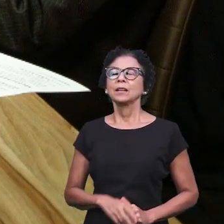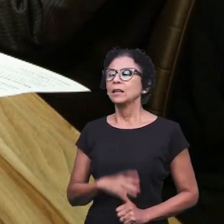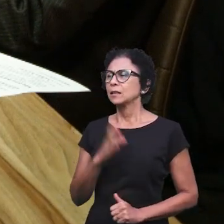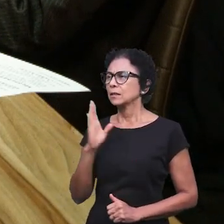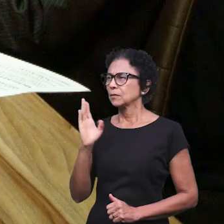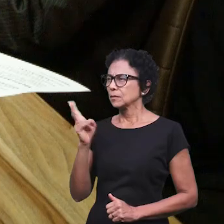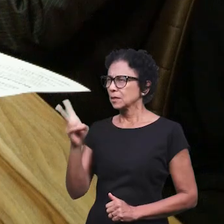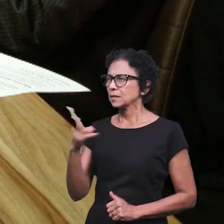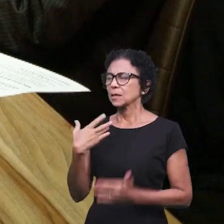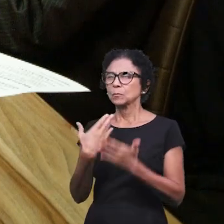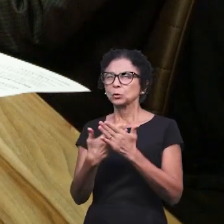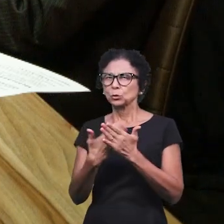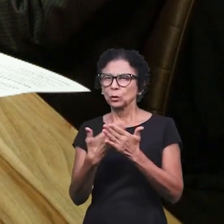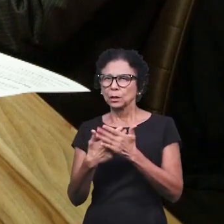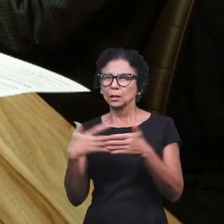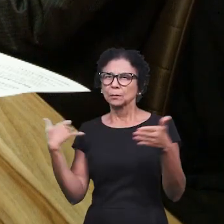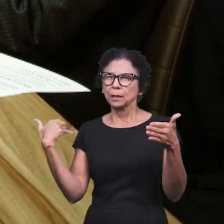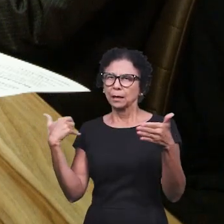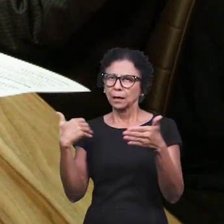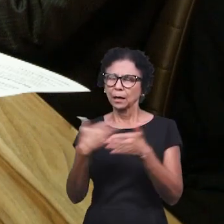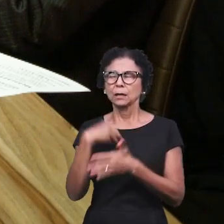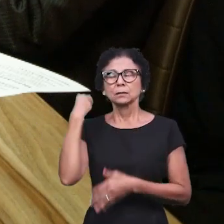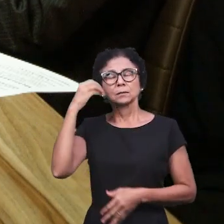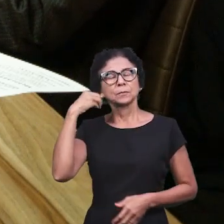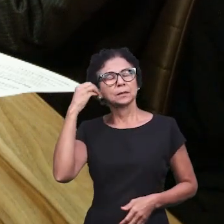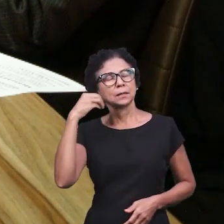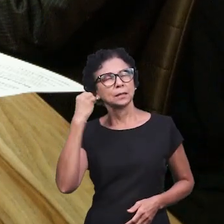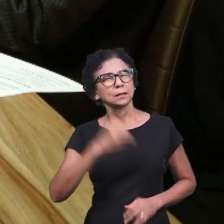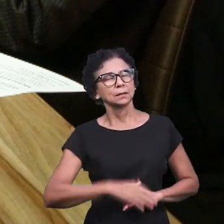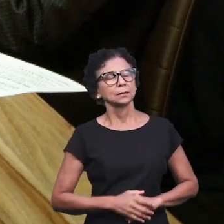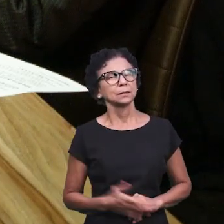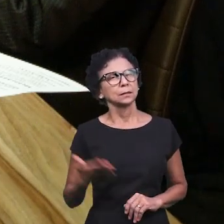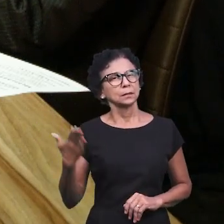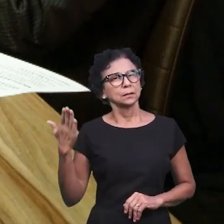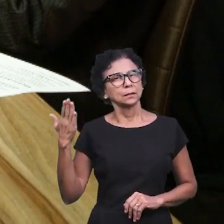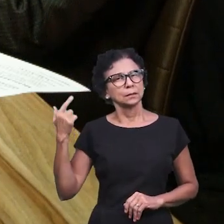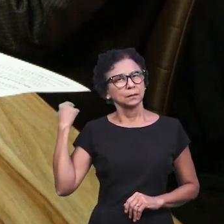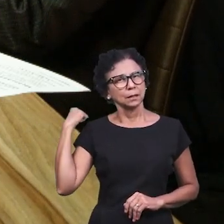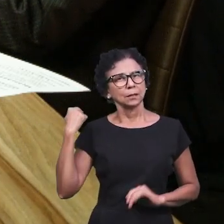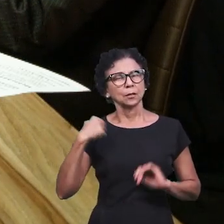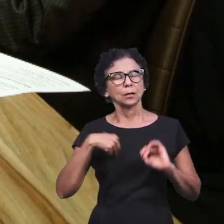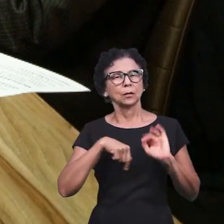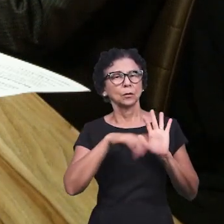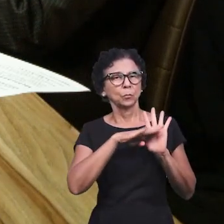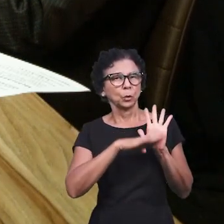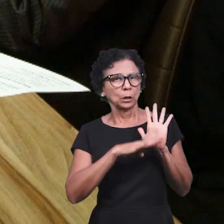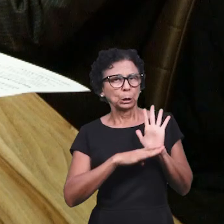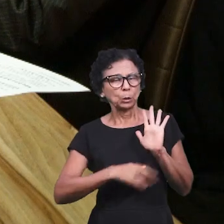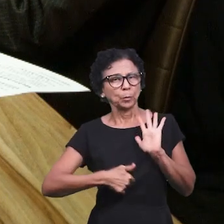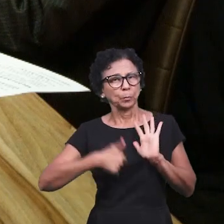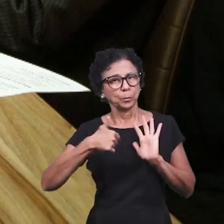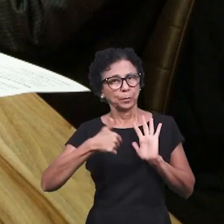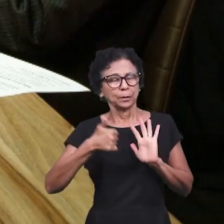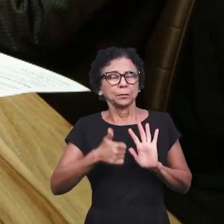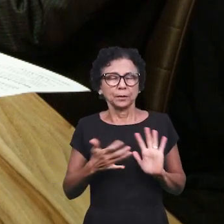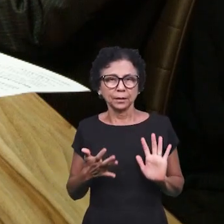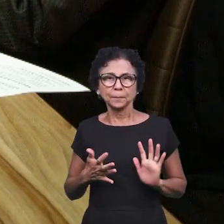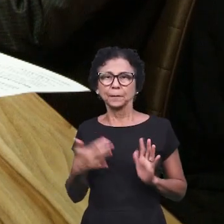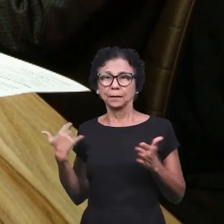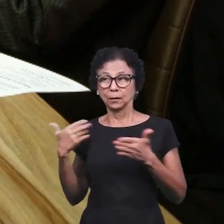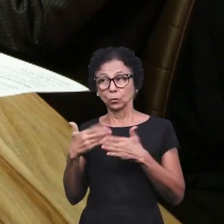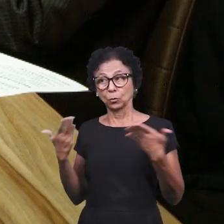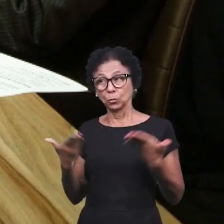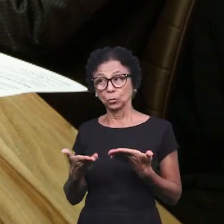estudos e com muitas experiências. Como a gente falou, né, Luiz, lá no primeiro programa, né? O objetivo desses programas aqui que nós estamos fazendo com